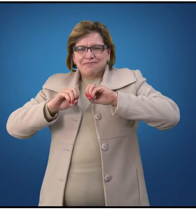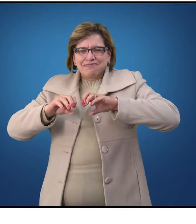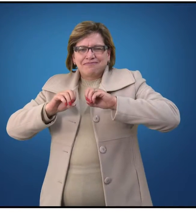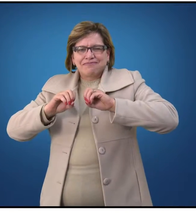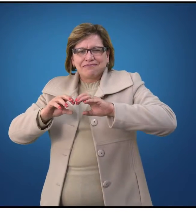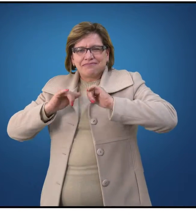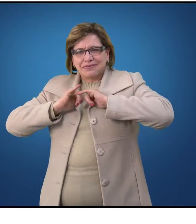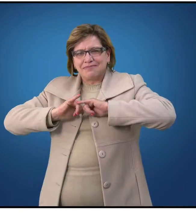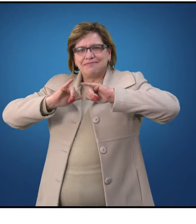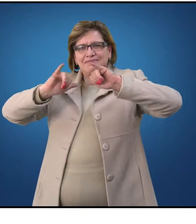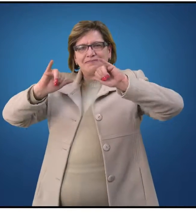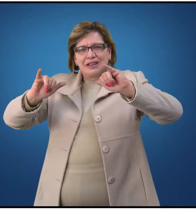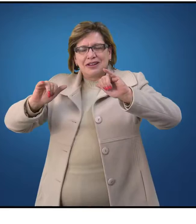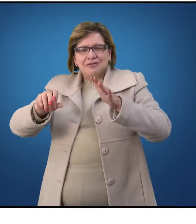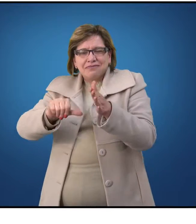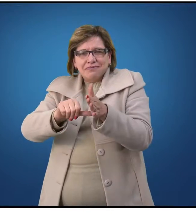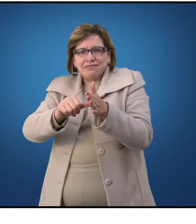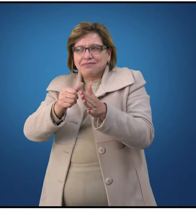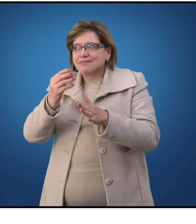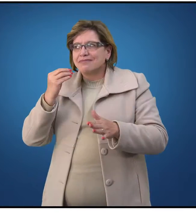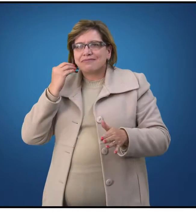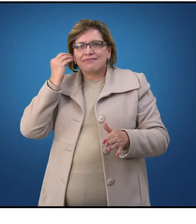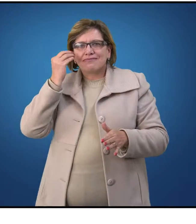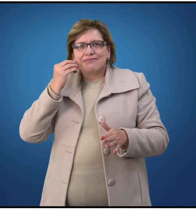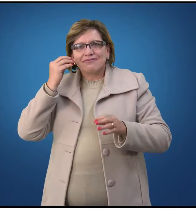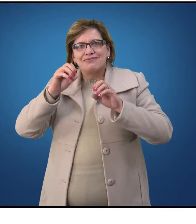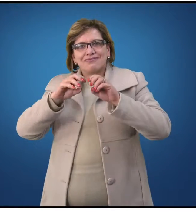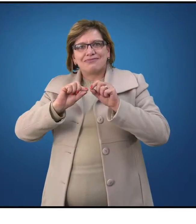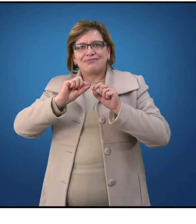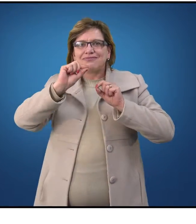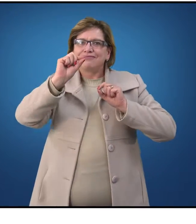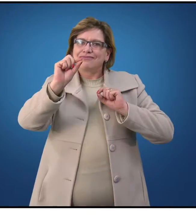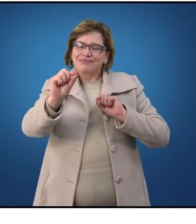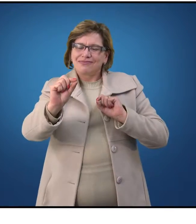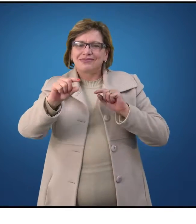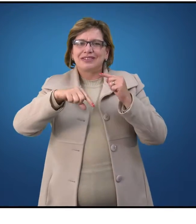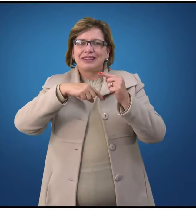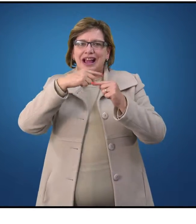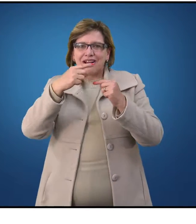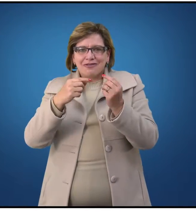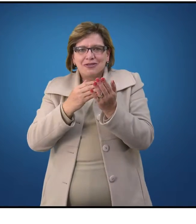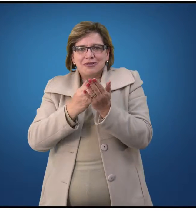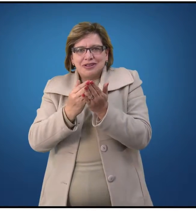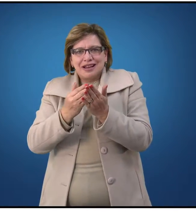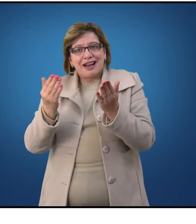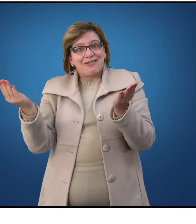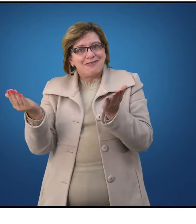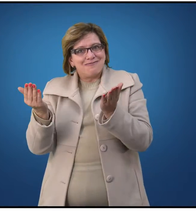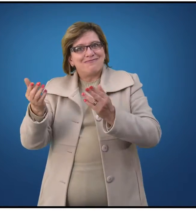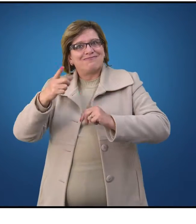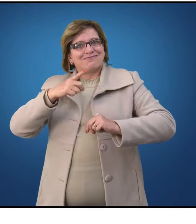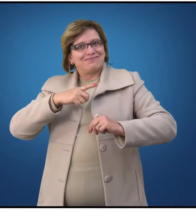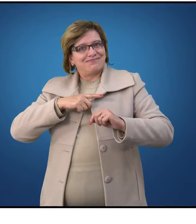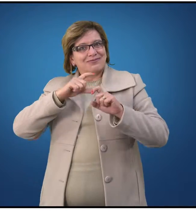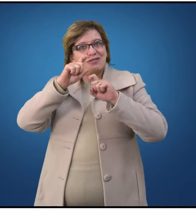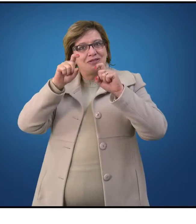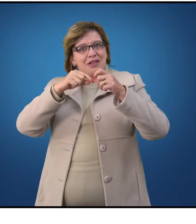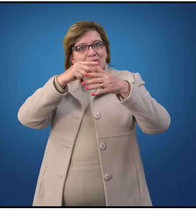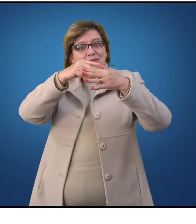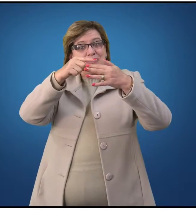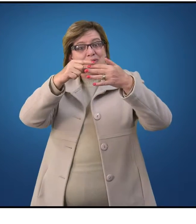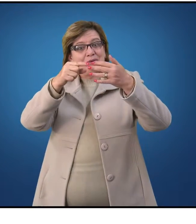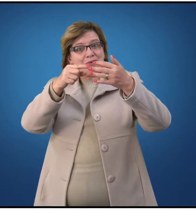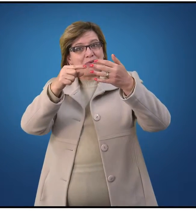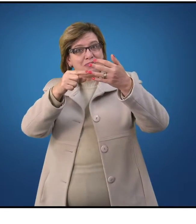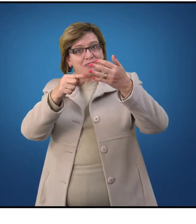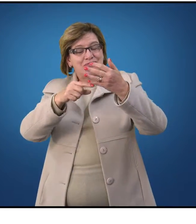foram as primeiras iniciativas e que disso partiu e veio e tem até agora a última geração, que é considerada a quinta